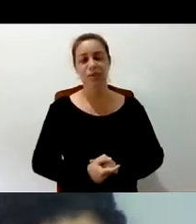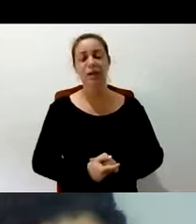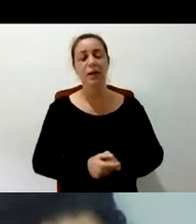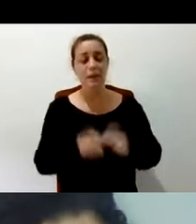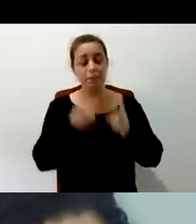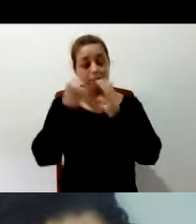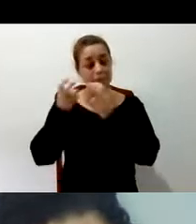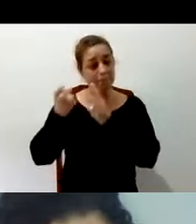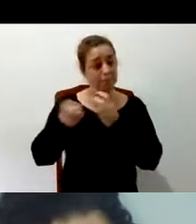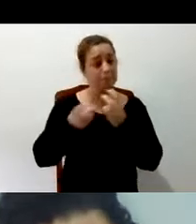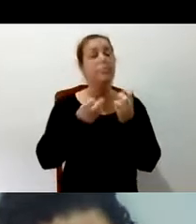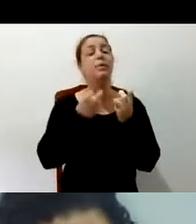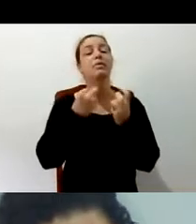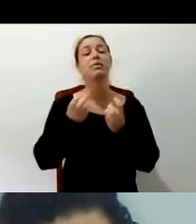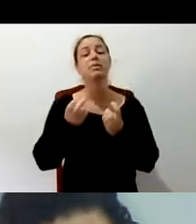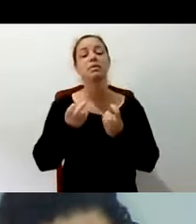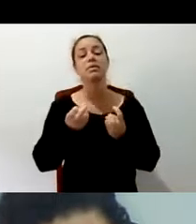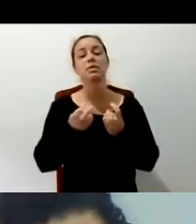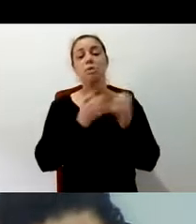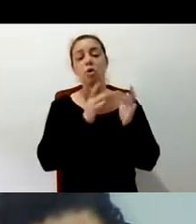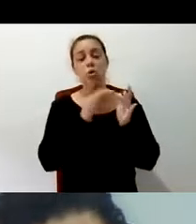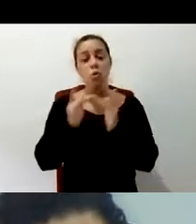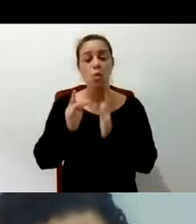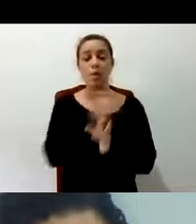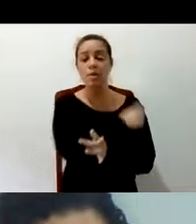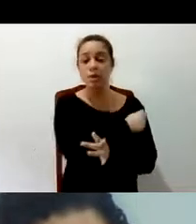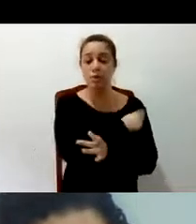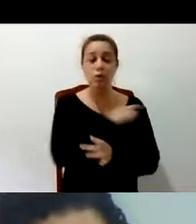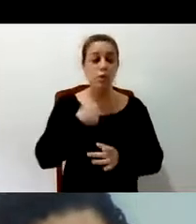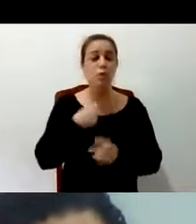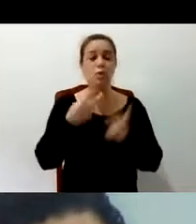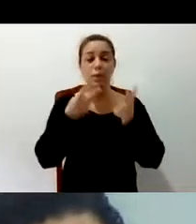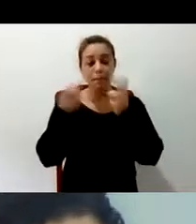vivenciando esse contato com aluno, a gente percebe que